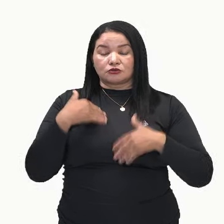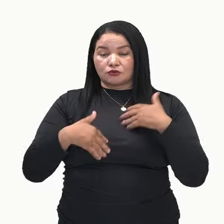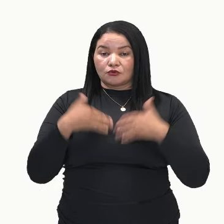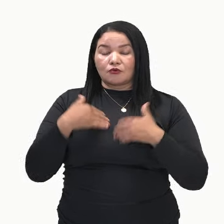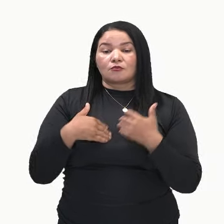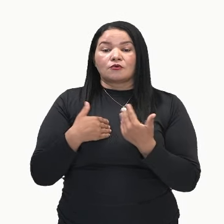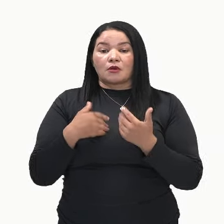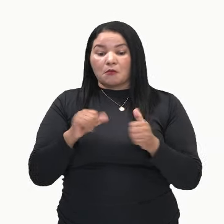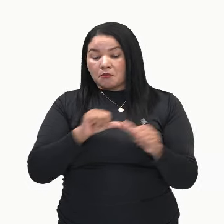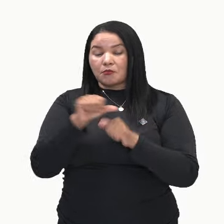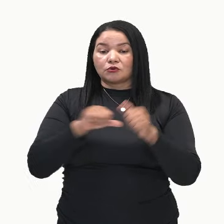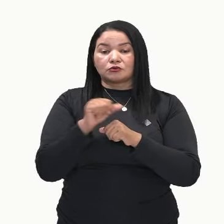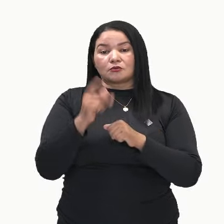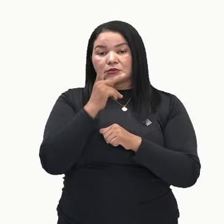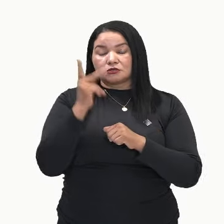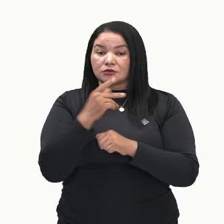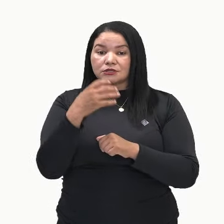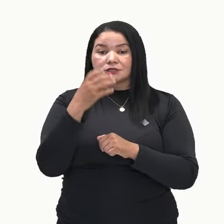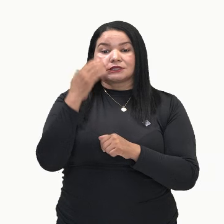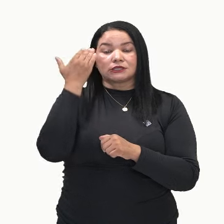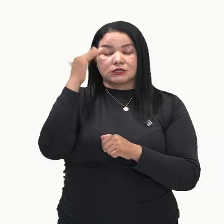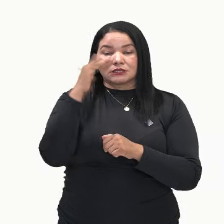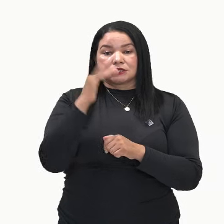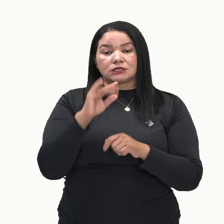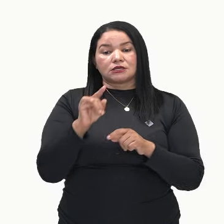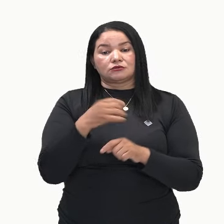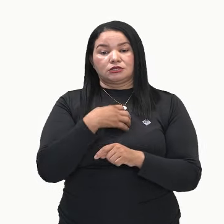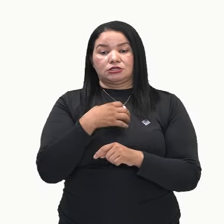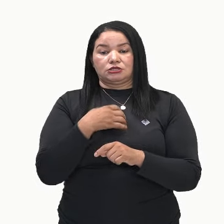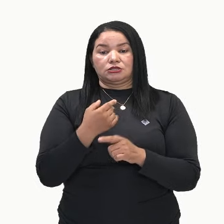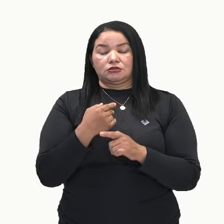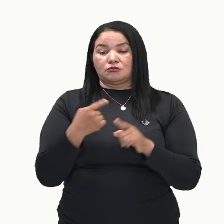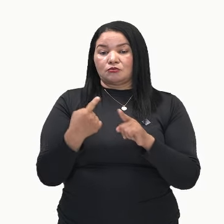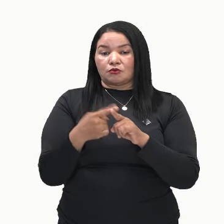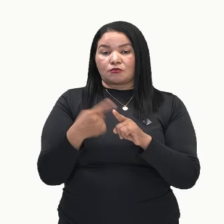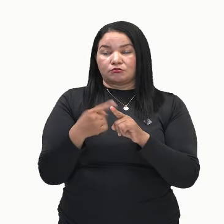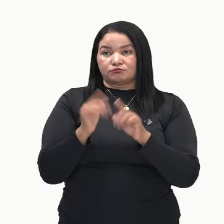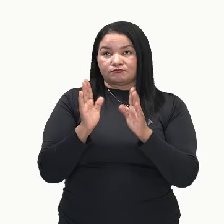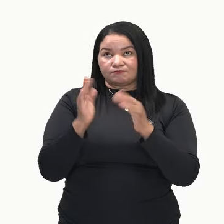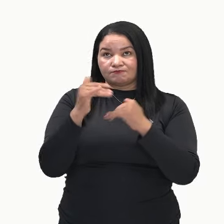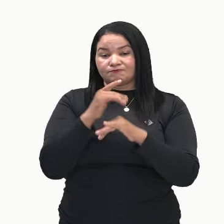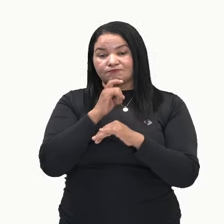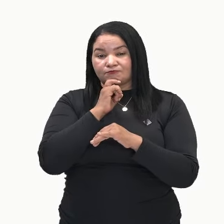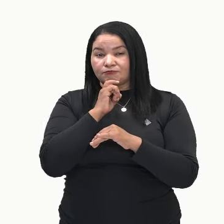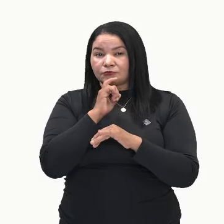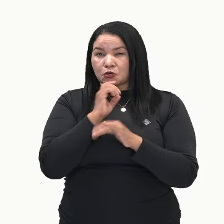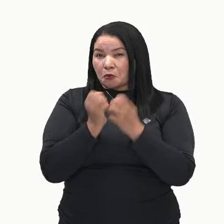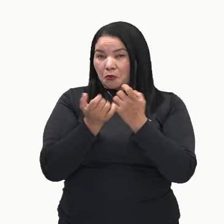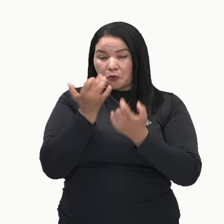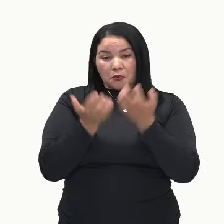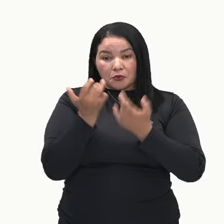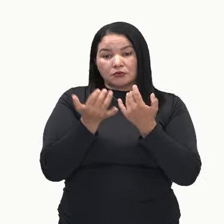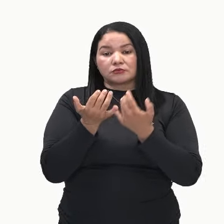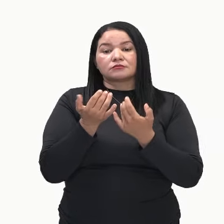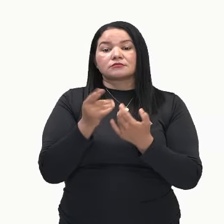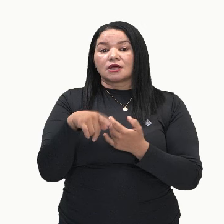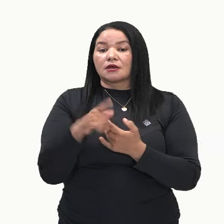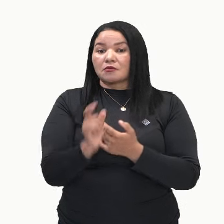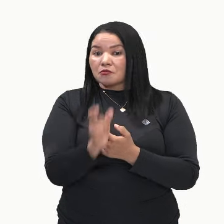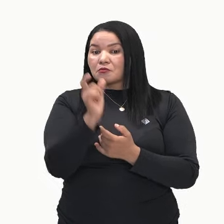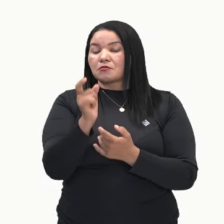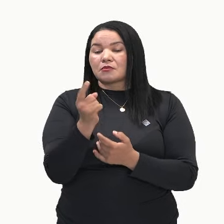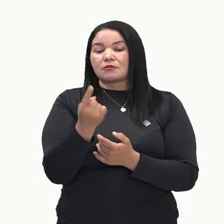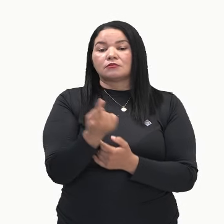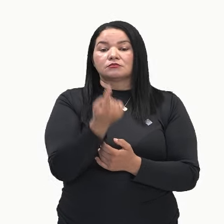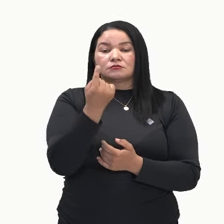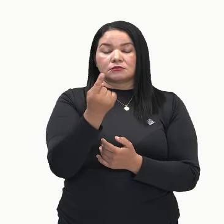sentido daquilo, não é? Elas entenderam que estava pegando fogo no ar-condicionado. A pessoa que alertou não queria perder tempo, usou uma só palavra que